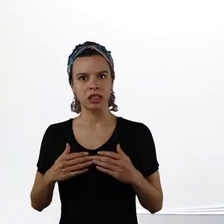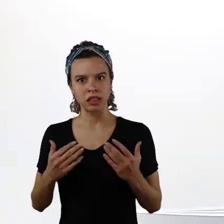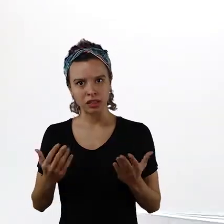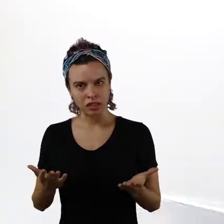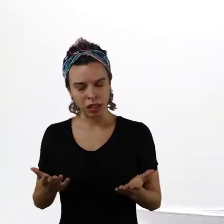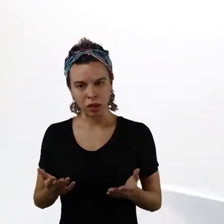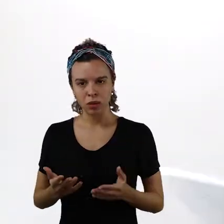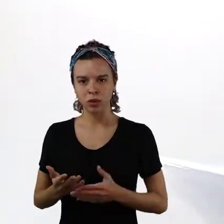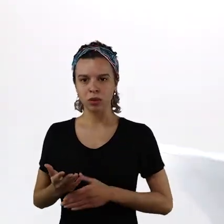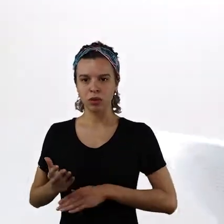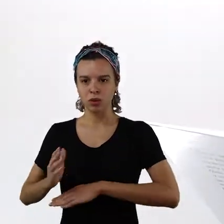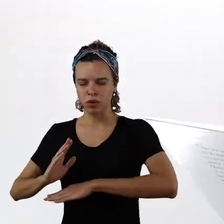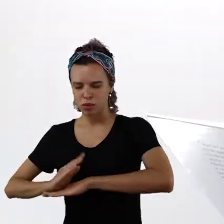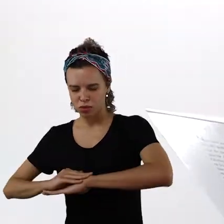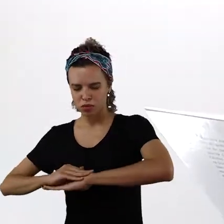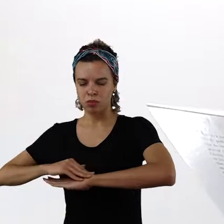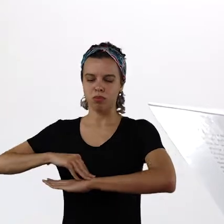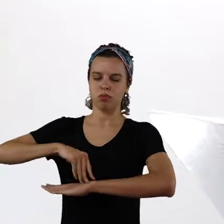Então,